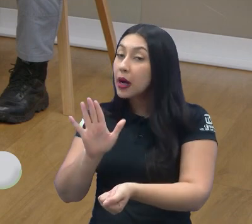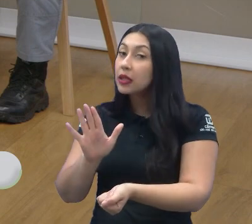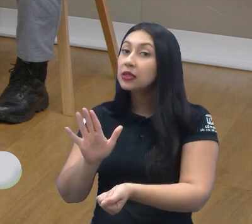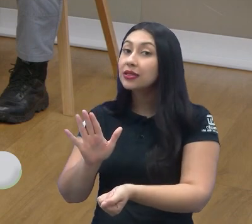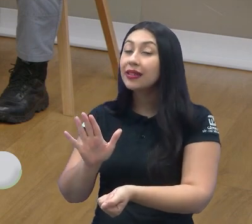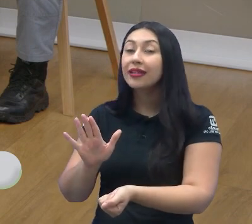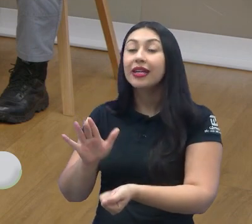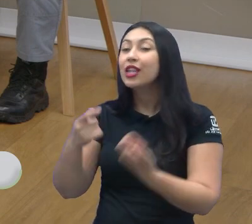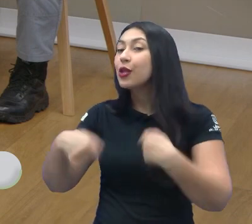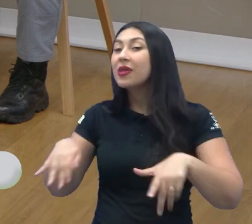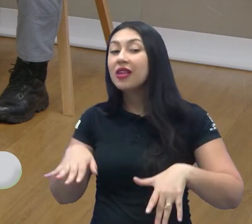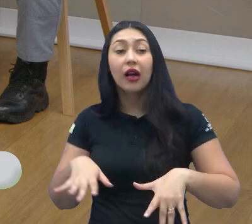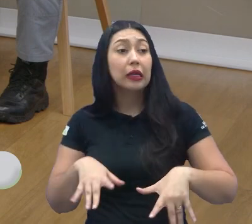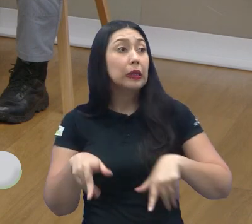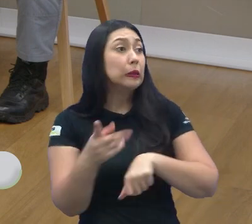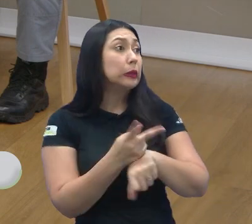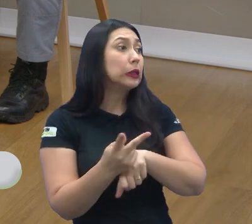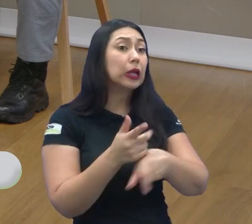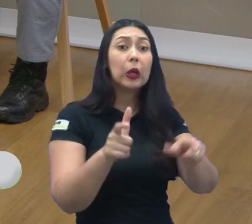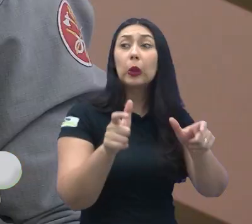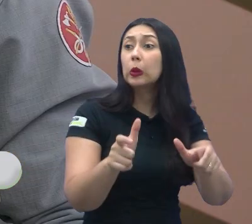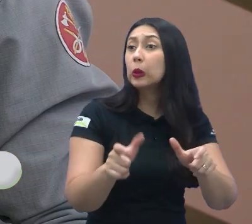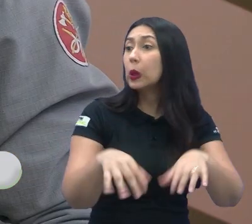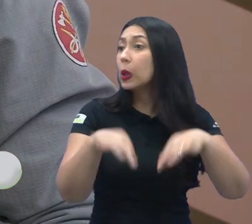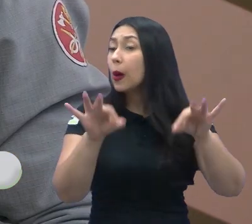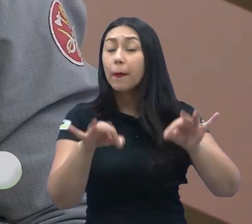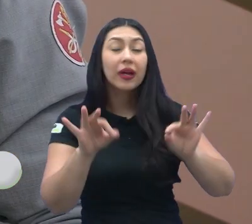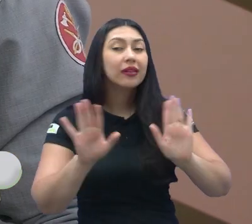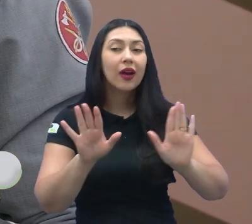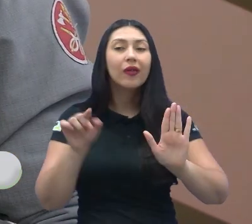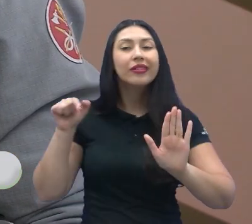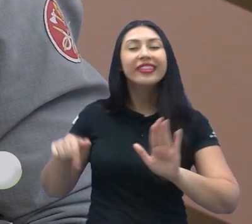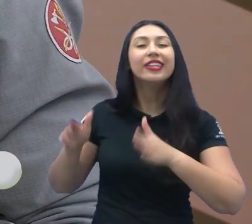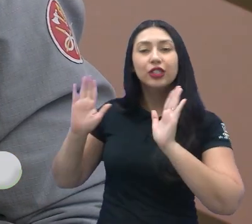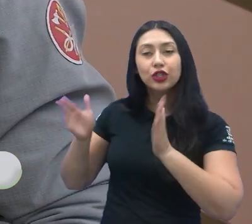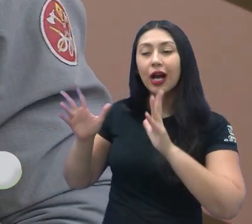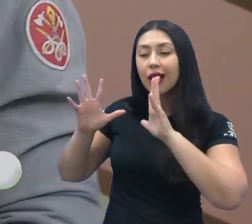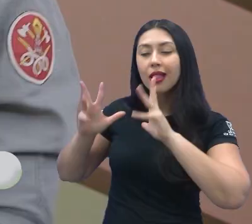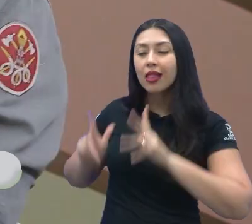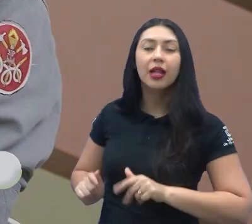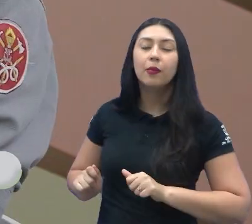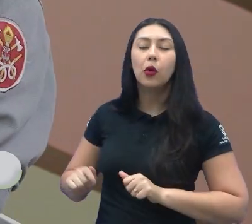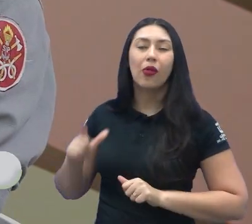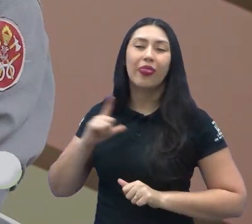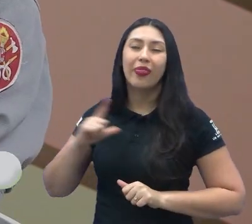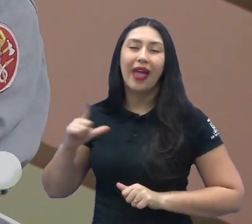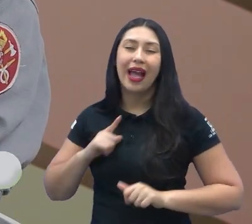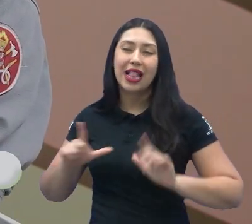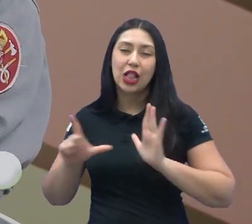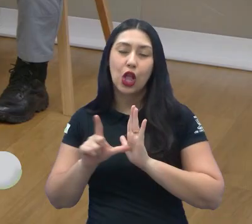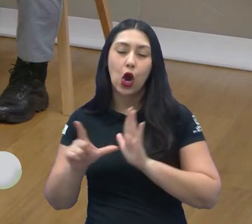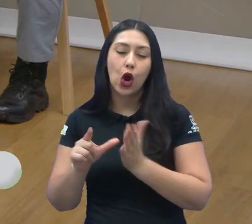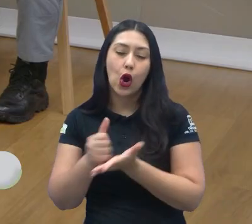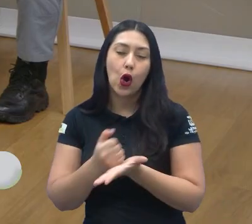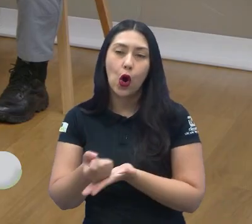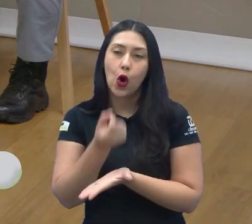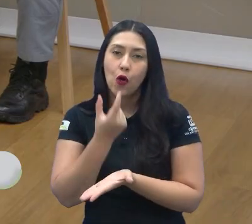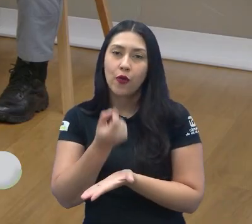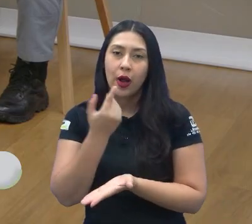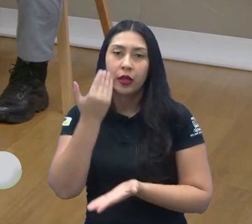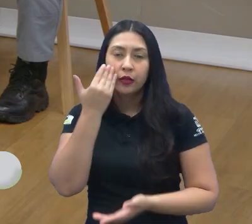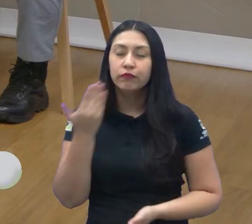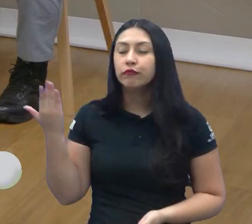um pano que não está esterilizado, né? Então, o que eu trouxe de material aqui é que você encontra em qualquer farmácia, por exemplo. Então, aqui gaze, que é